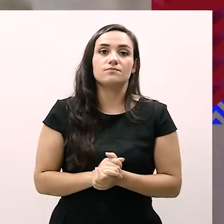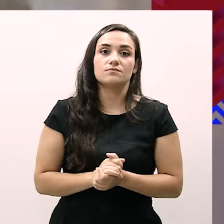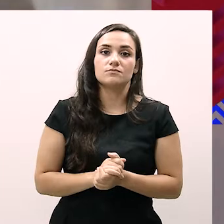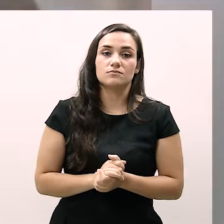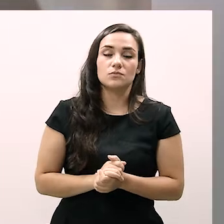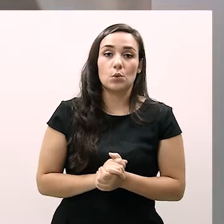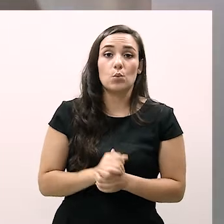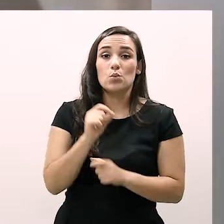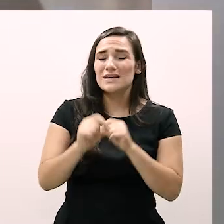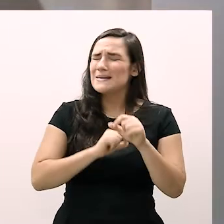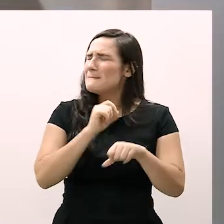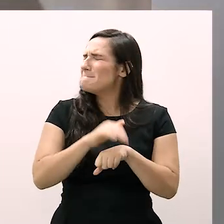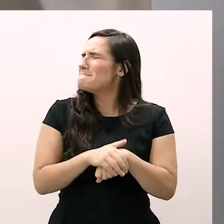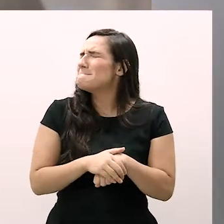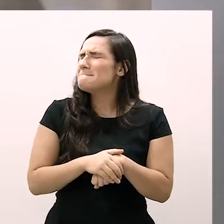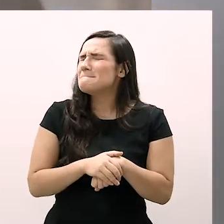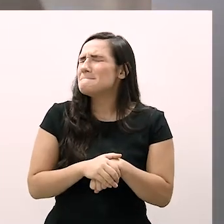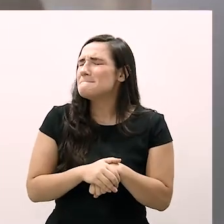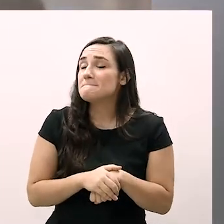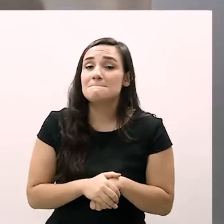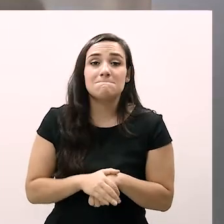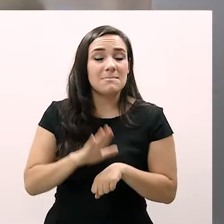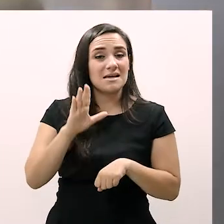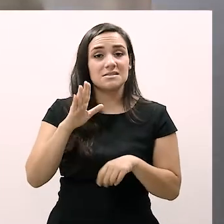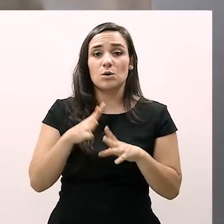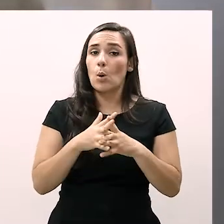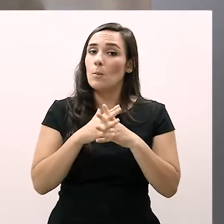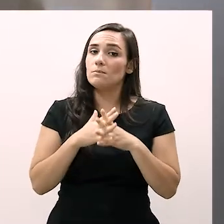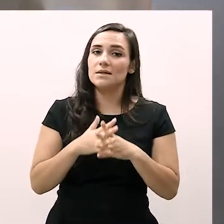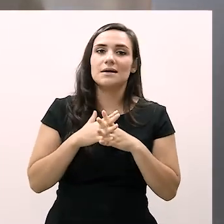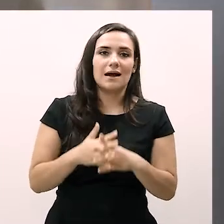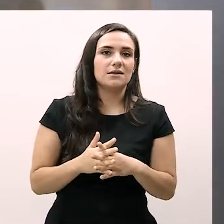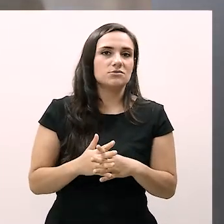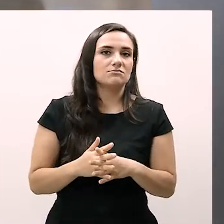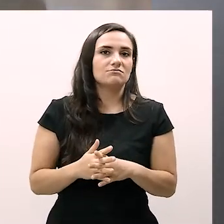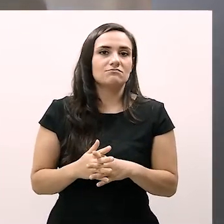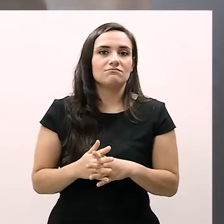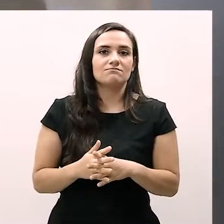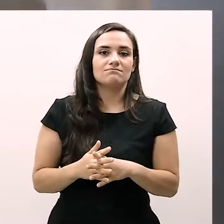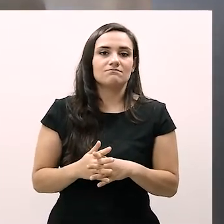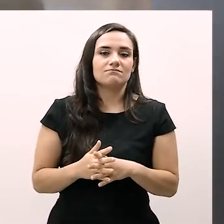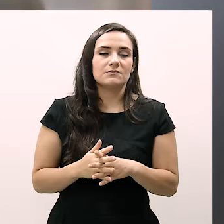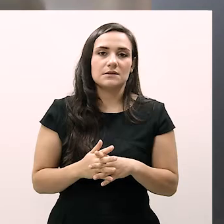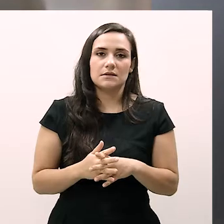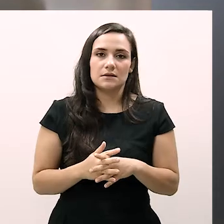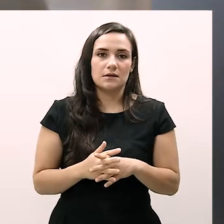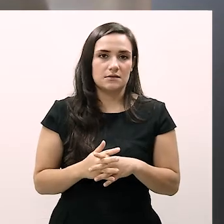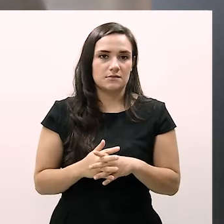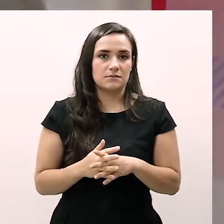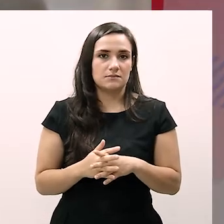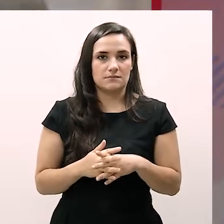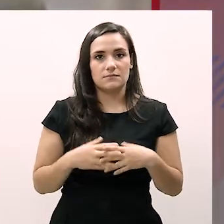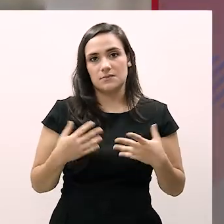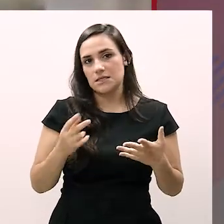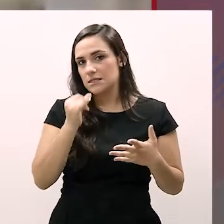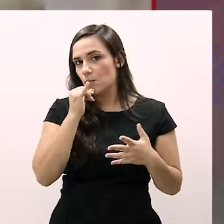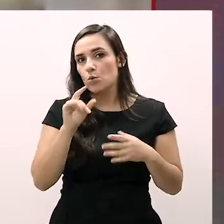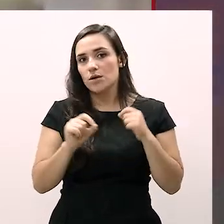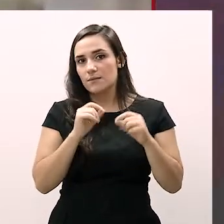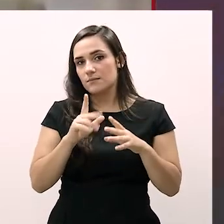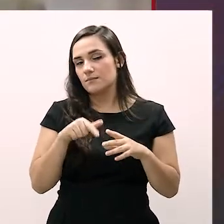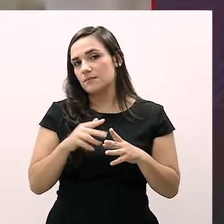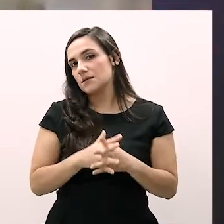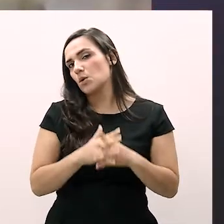a taxa de complicação ser comparada à taxa de complicação da cirurgia da vesícula, que é a cirurgia